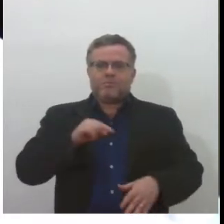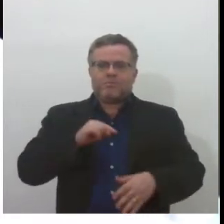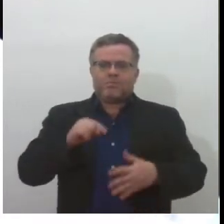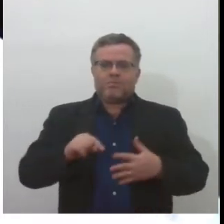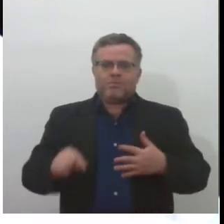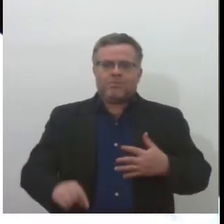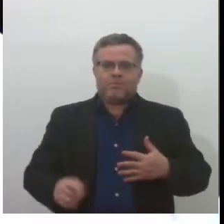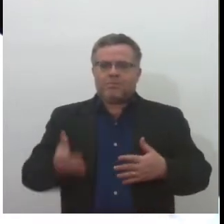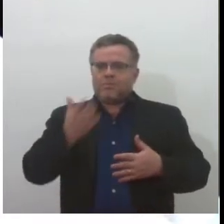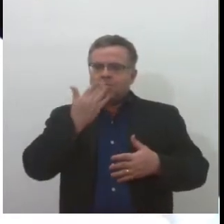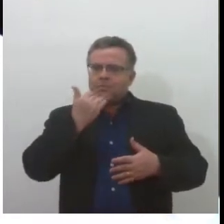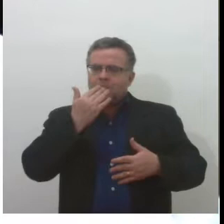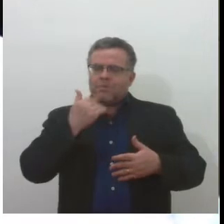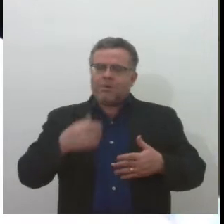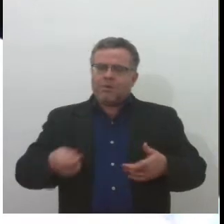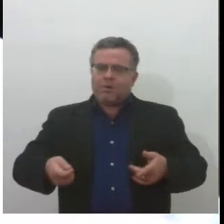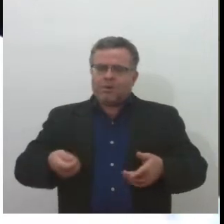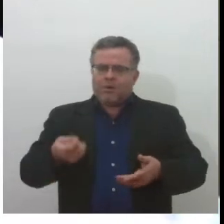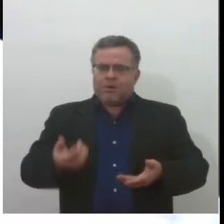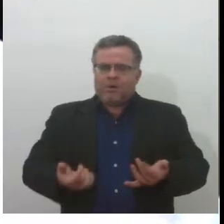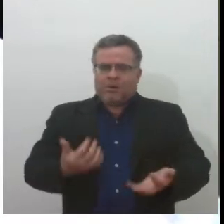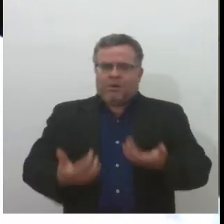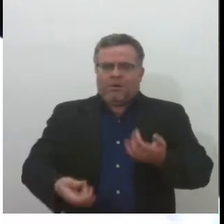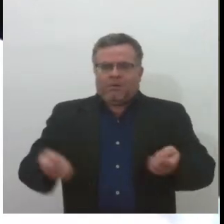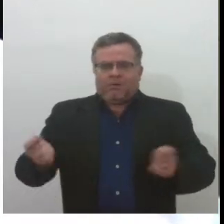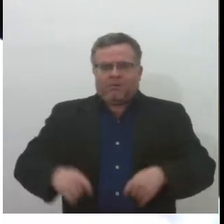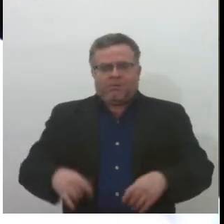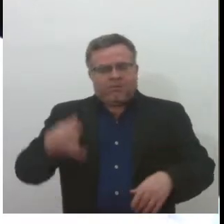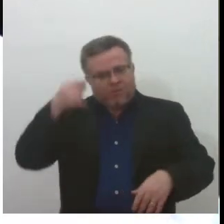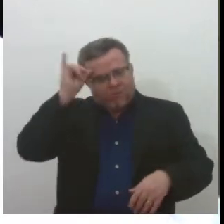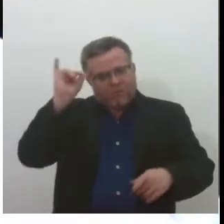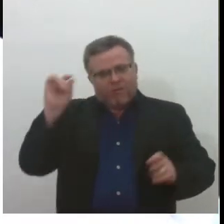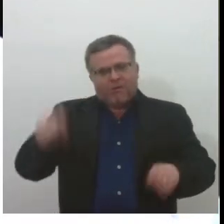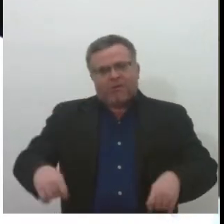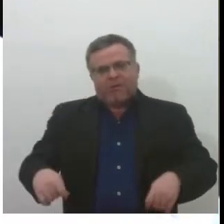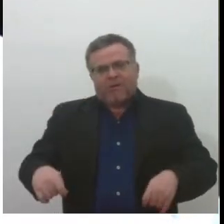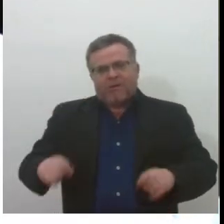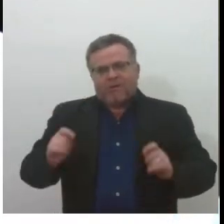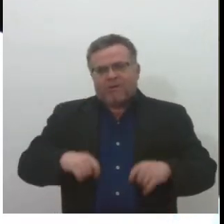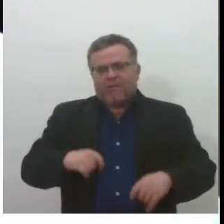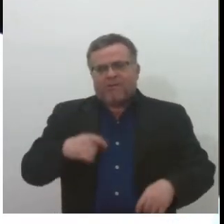grelhadas com a que pode ser carne de vaca frango peixe né